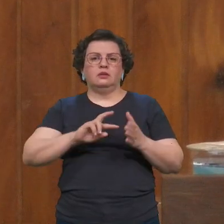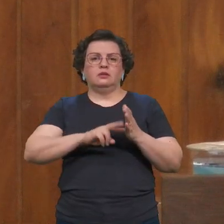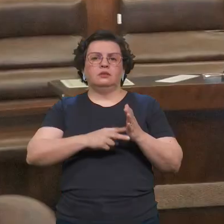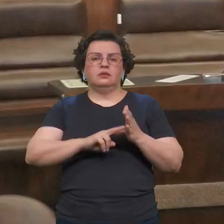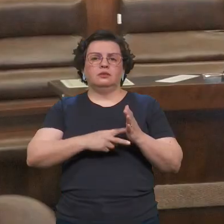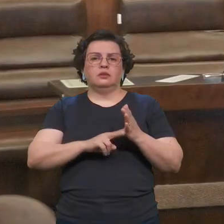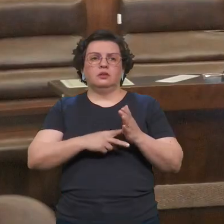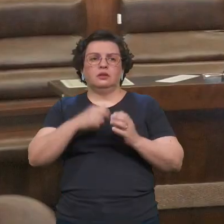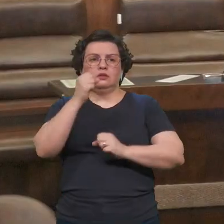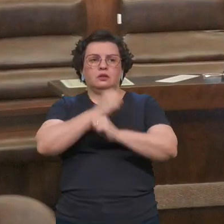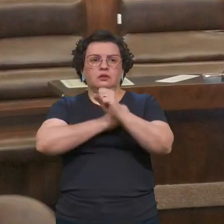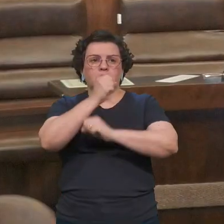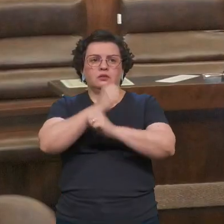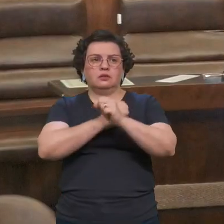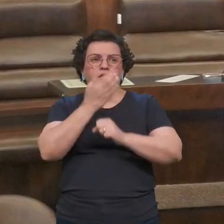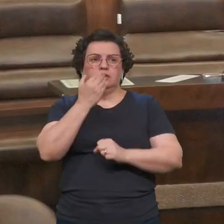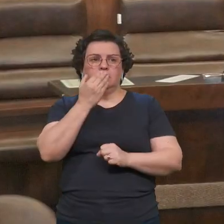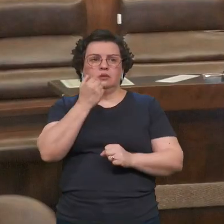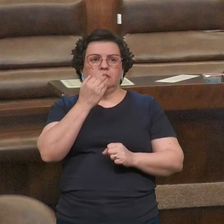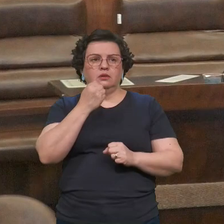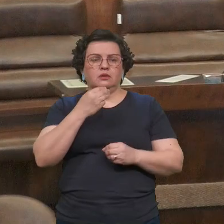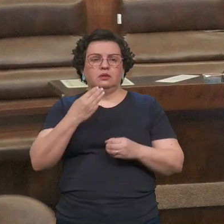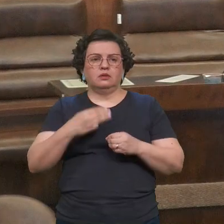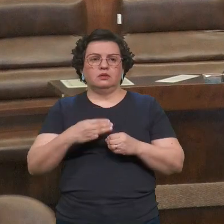de Alimentação de Marília e Região.